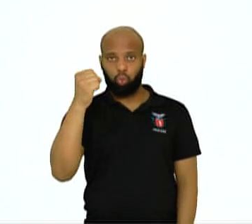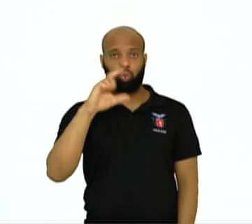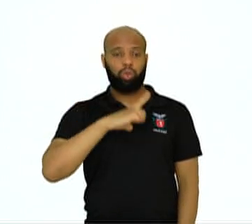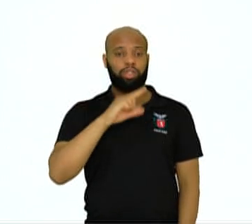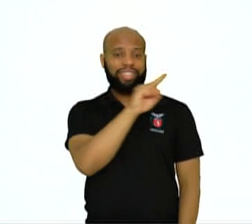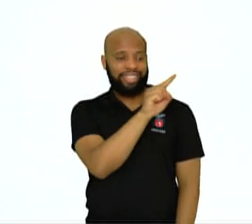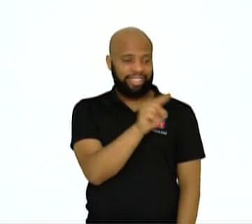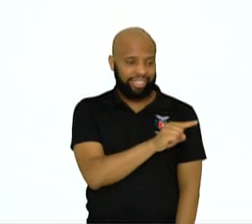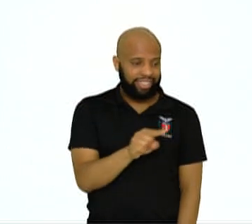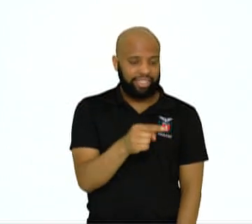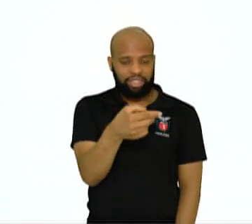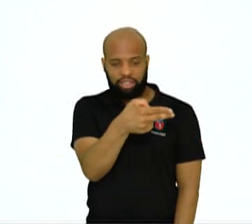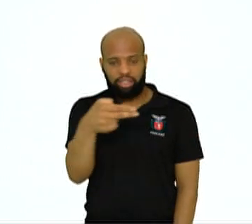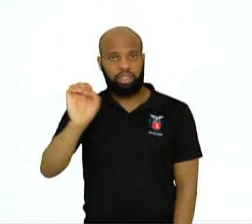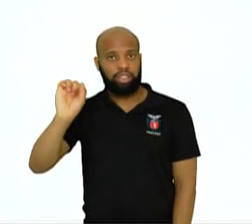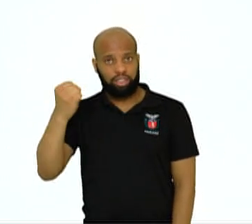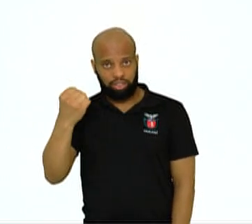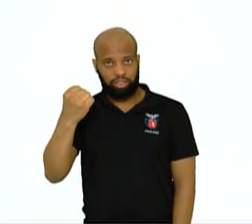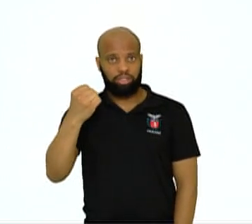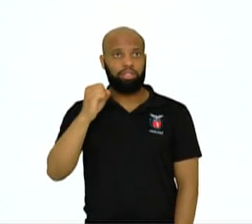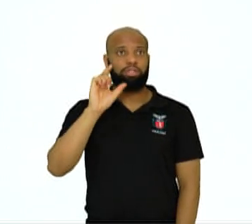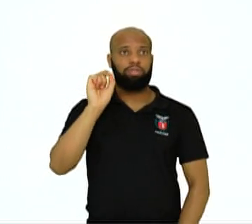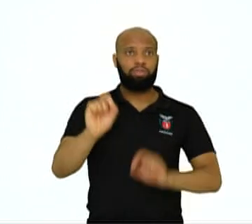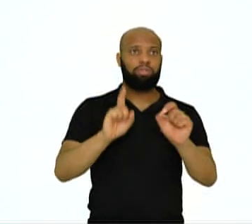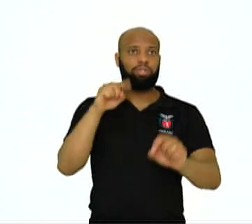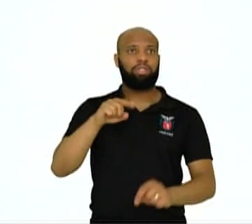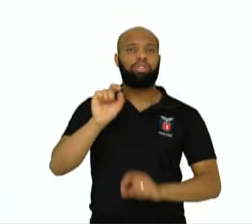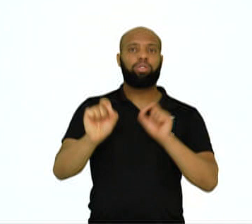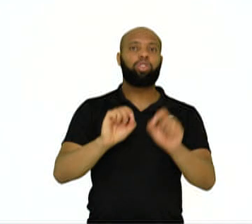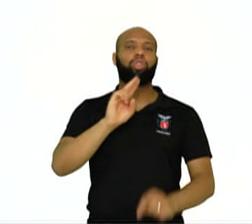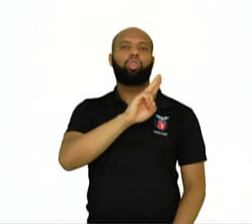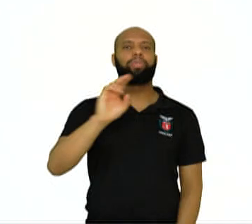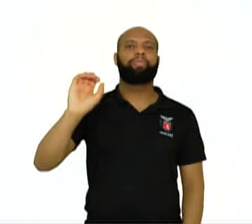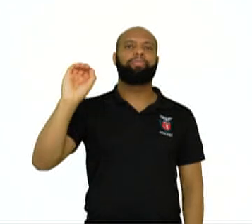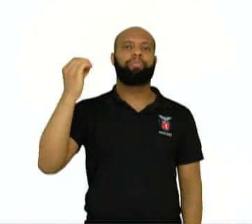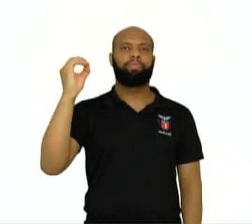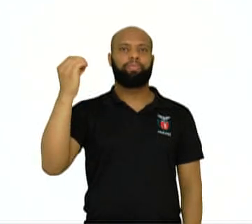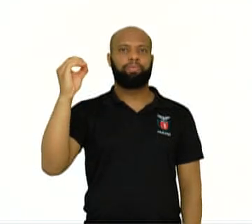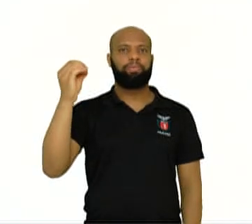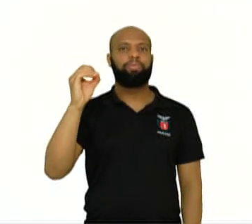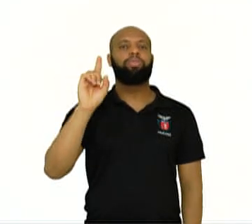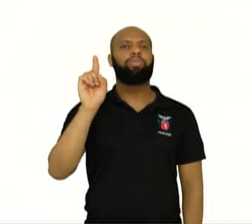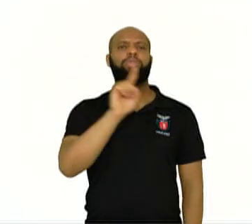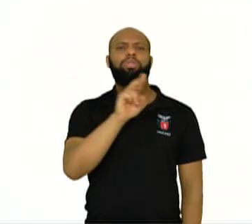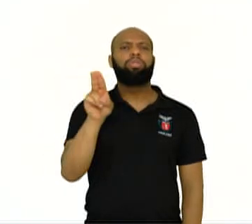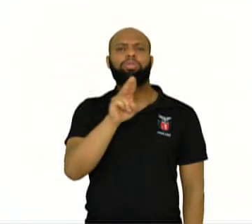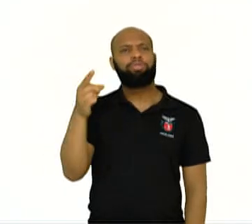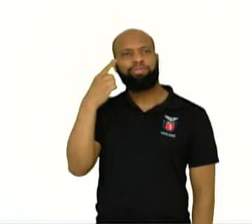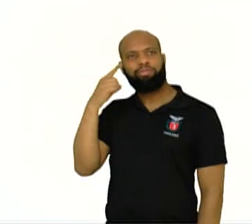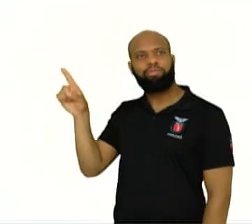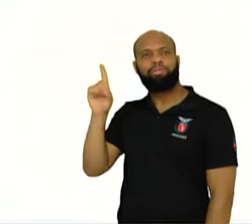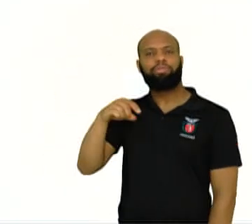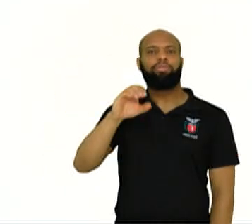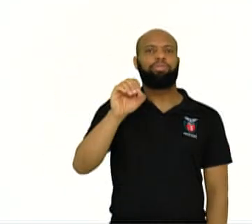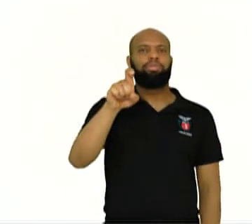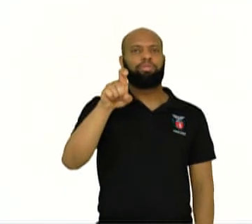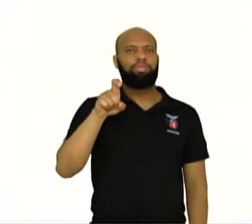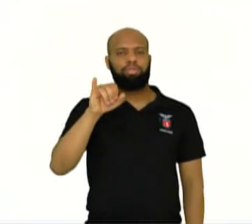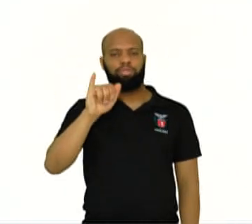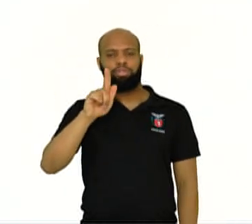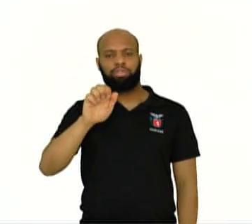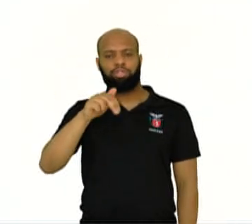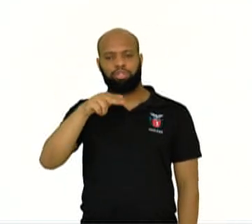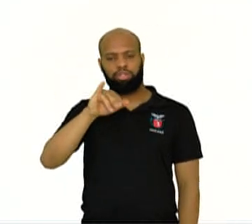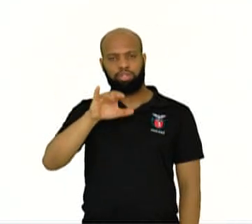número atômico igual a 8, e vai formar o elemento químico chamado de oxigênio. Também é um gás presente na